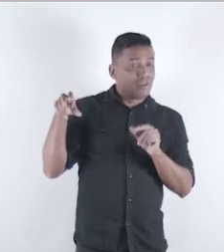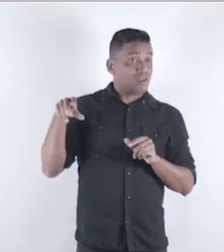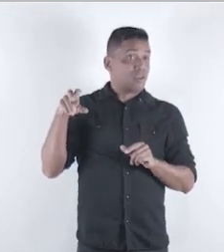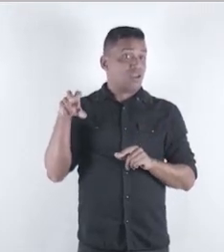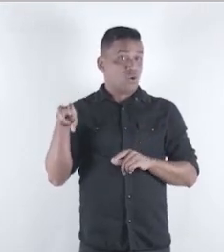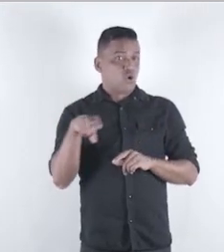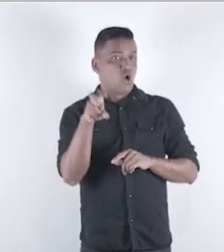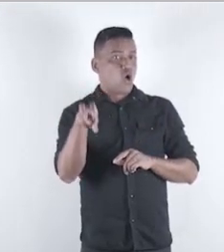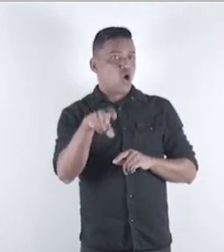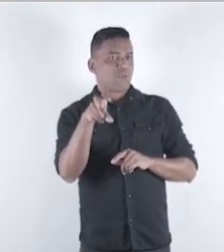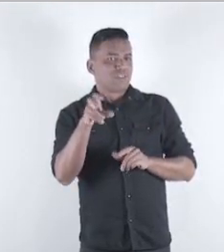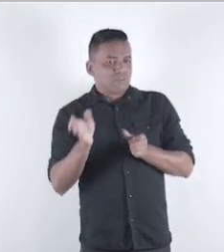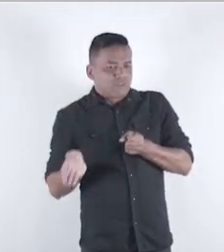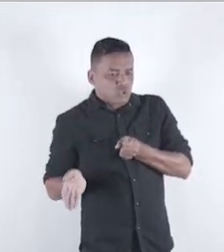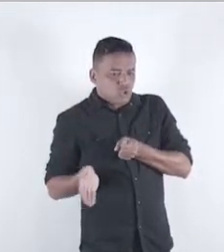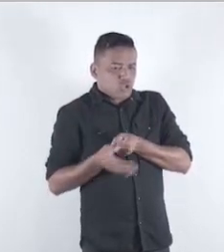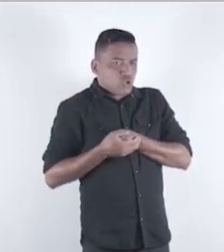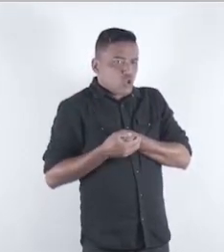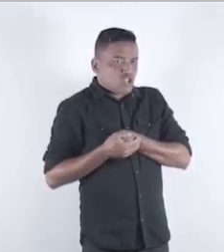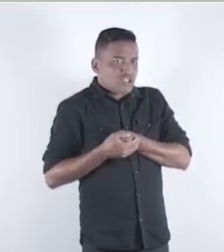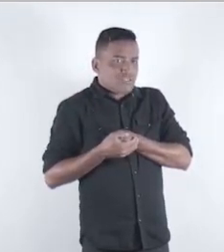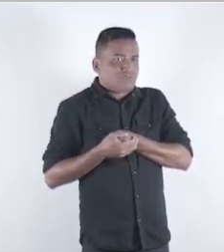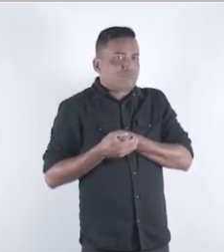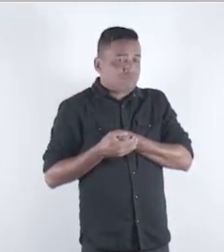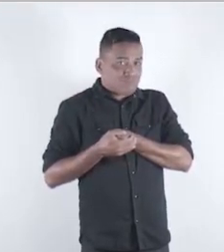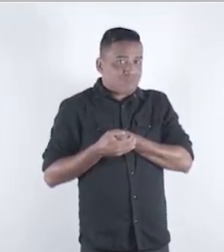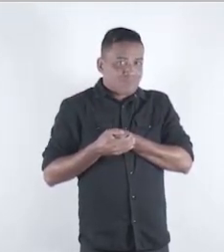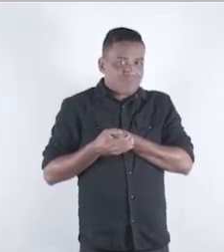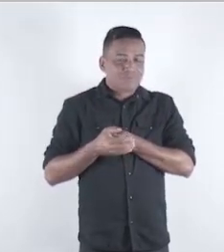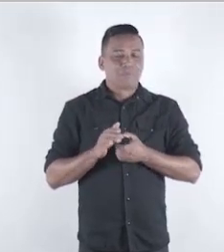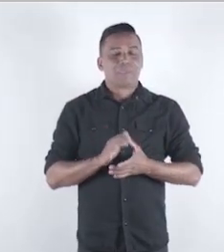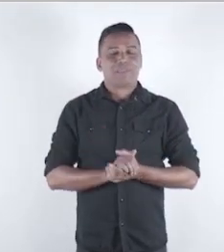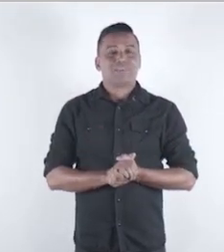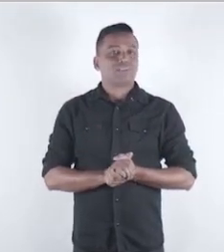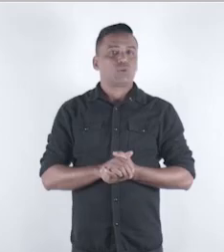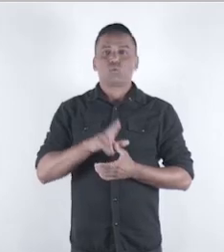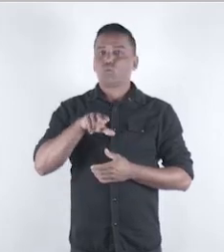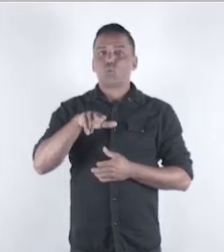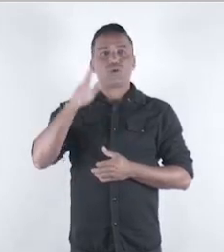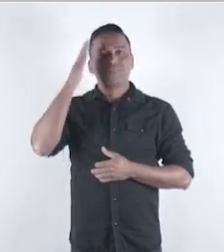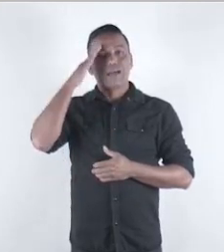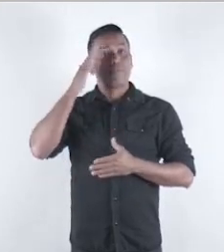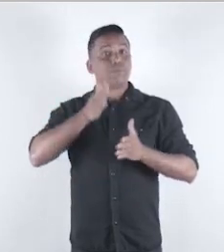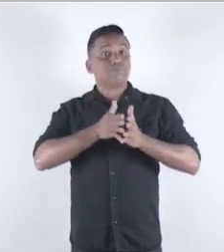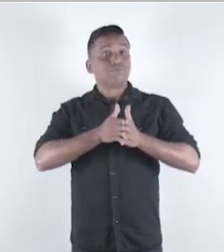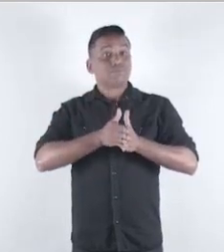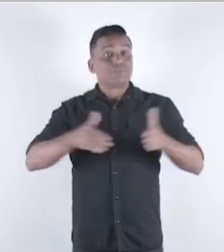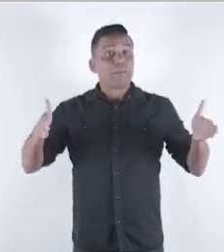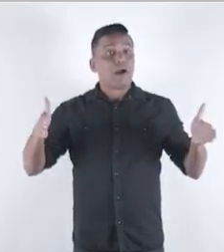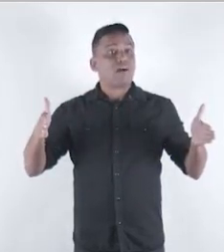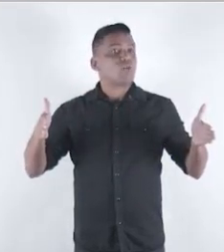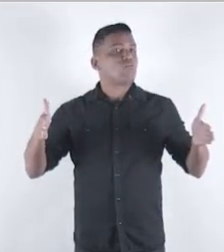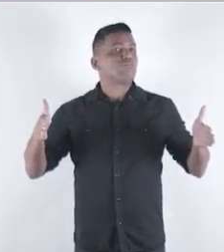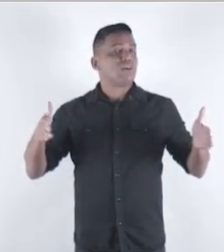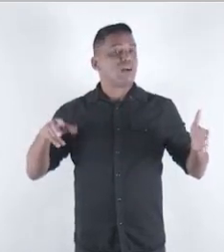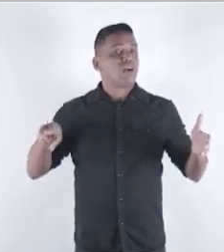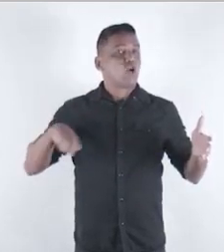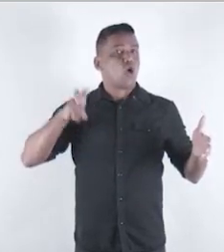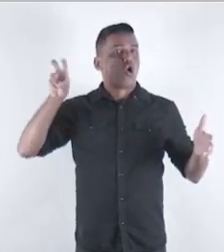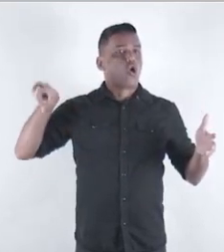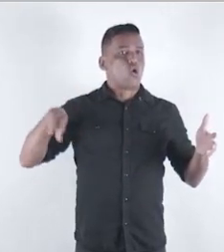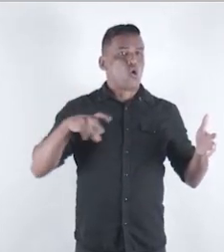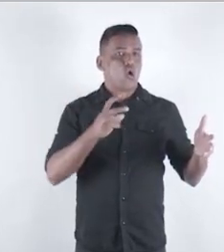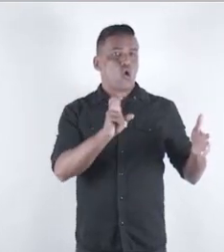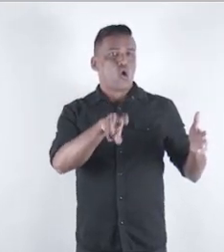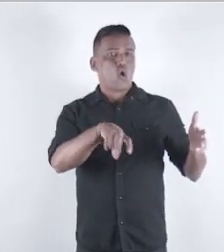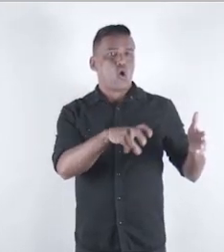meio escondida no cenário, né? Você nunca sabe qual que é o tamanho real da cobra quando ela está colocada do